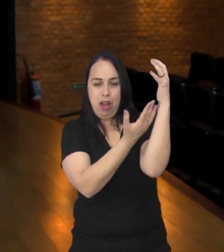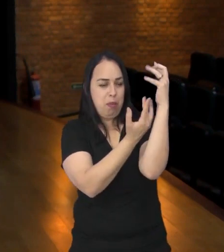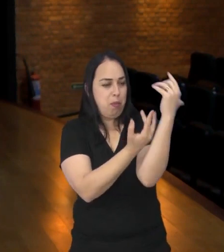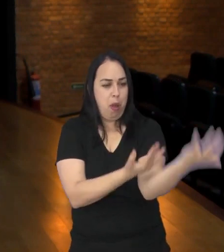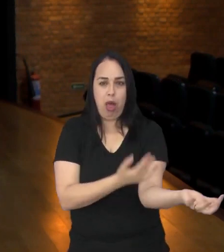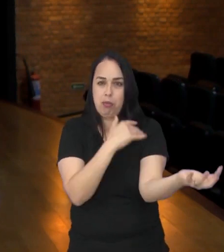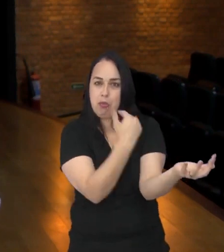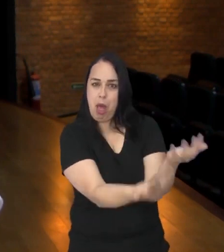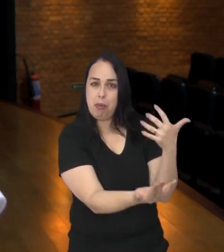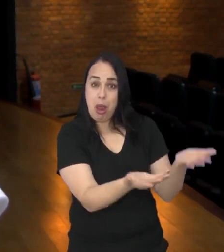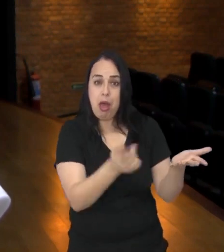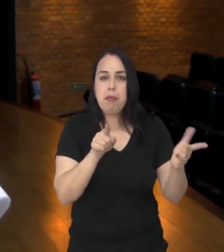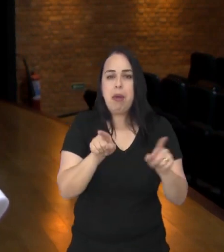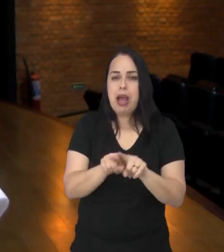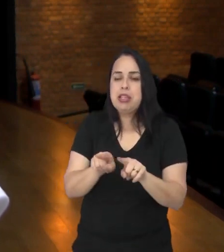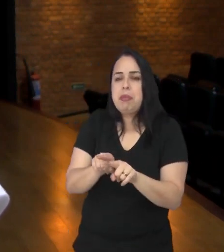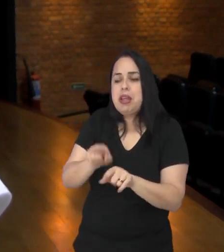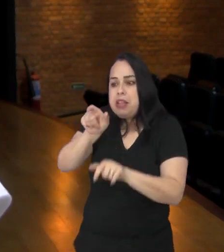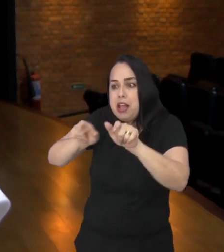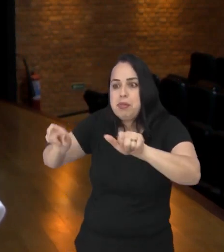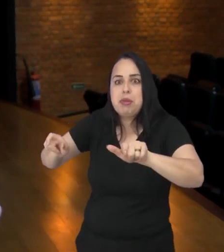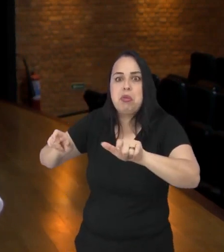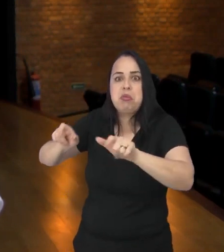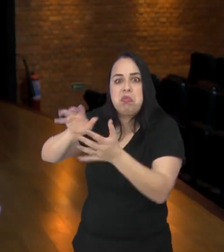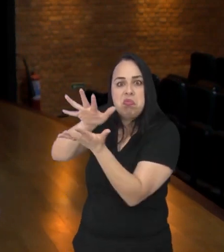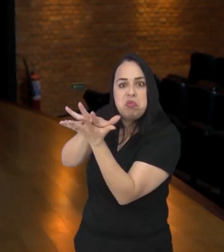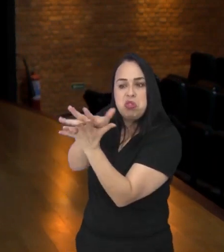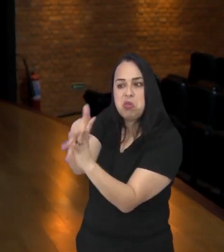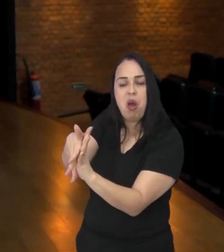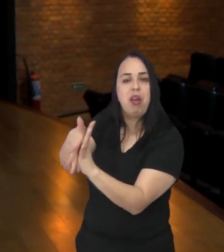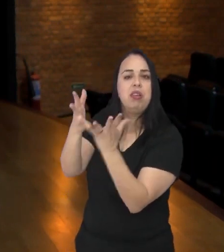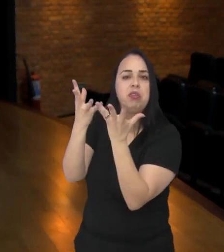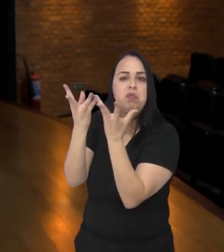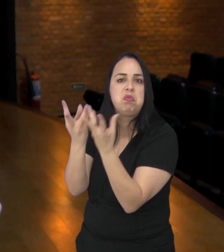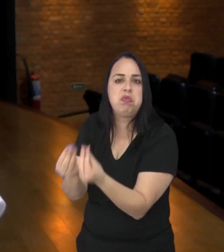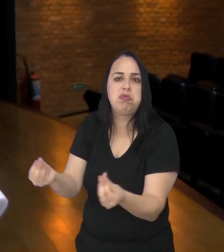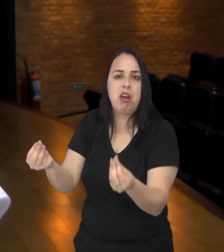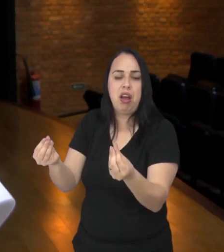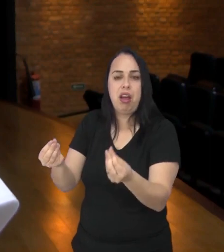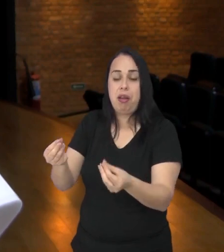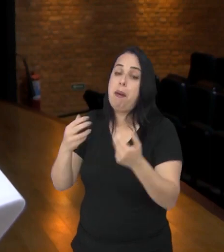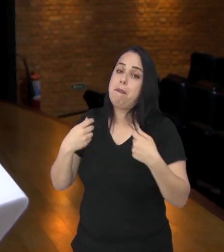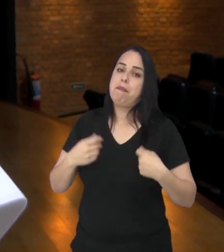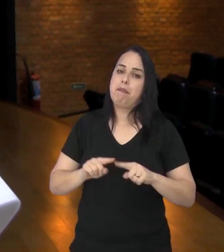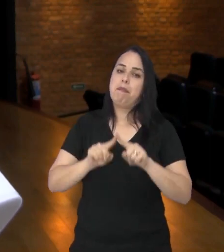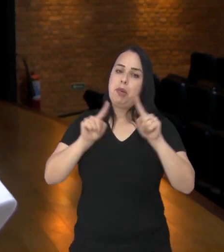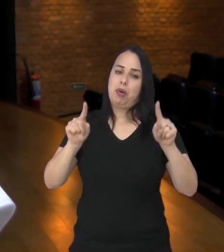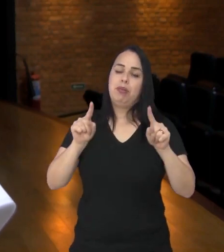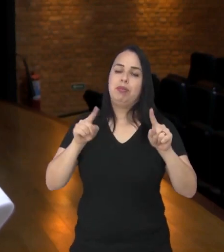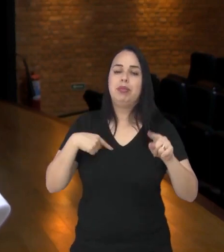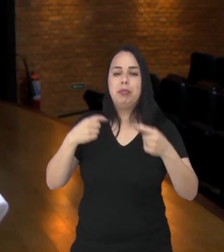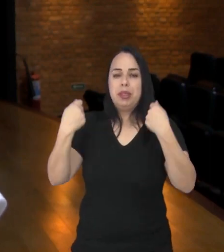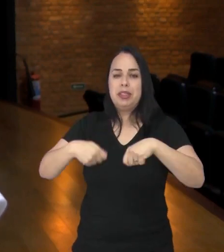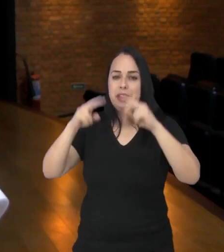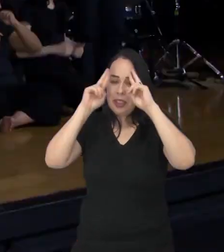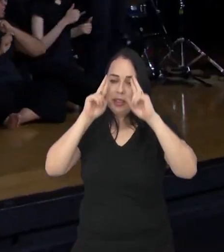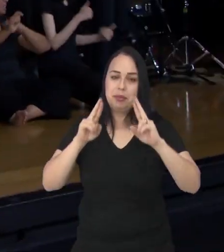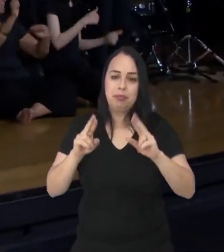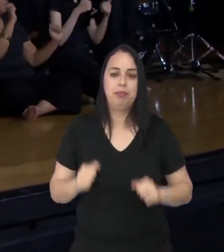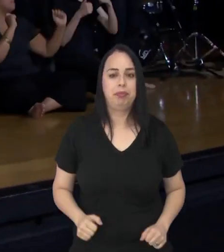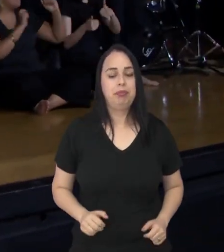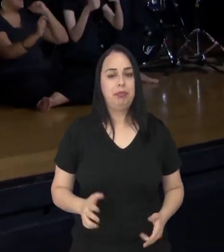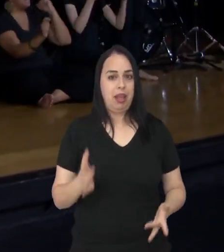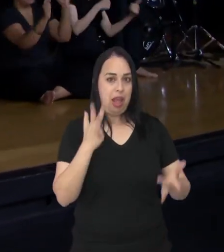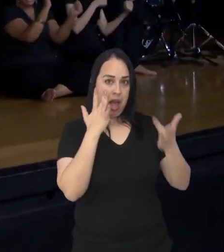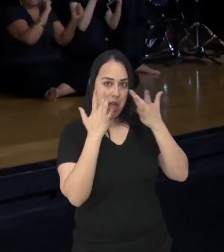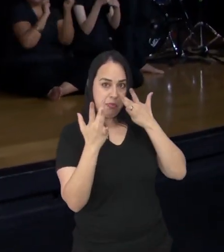essa destruição do que é bom na gente, do ser humano, né? O respeito, a coletividade. A